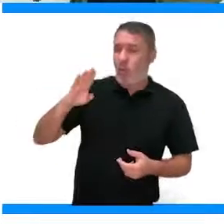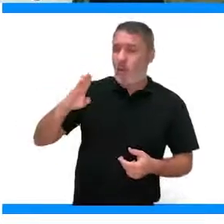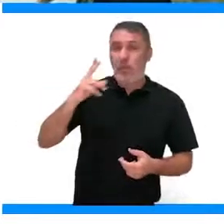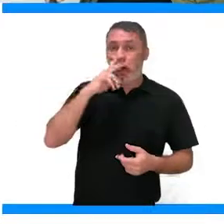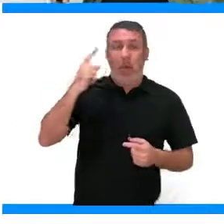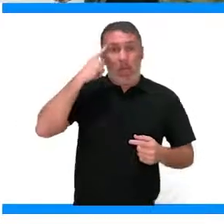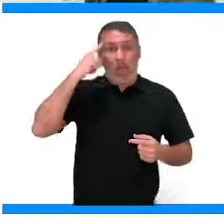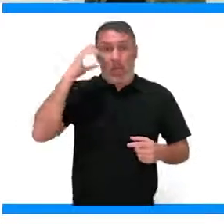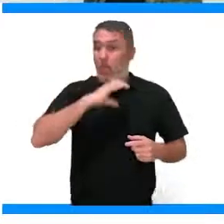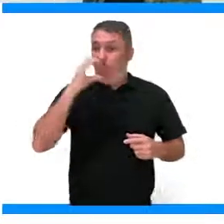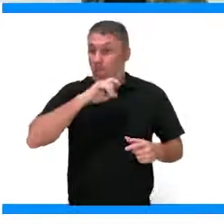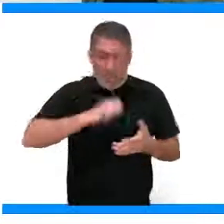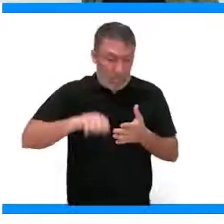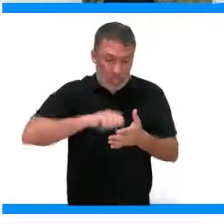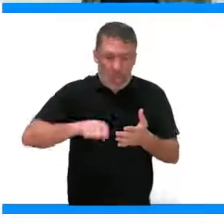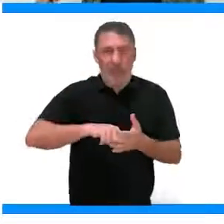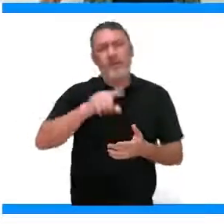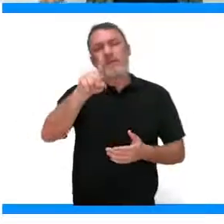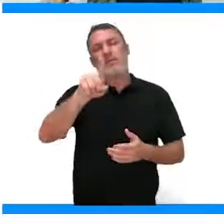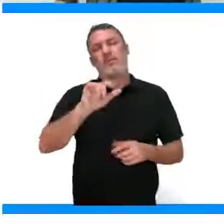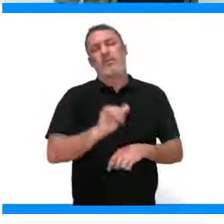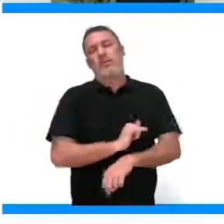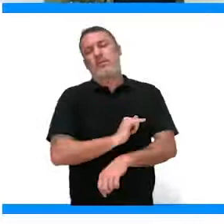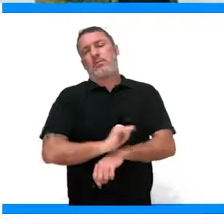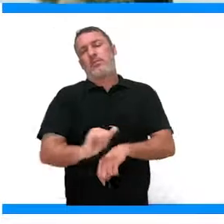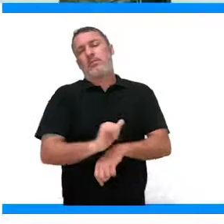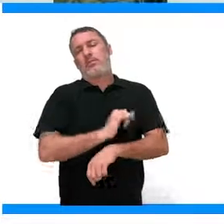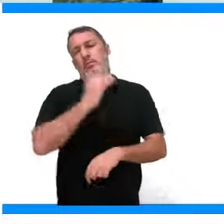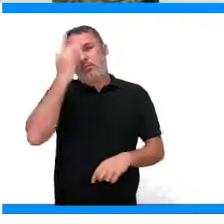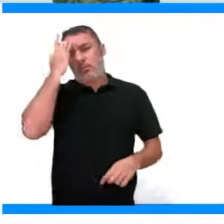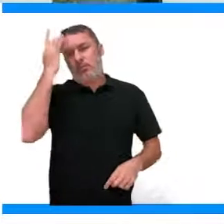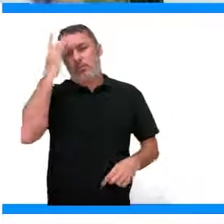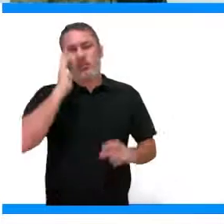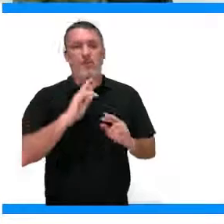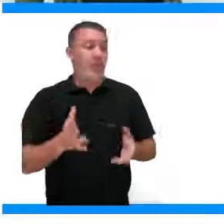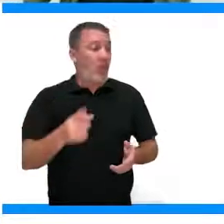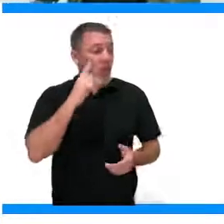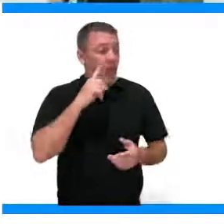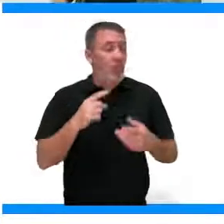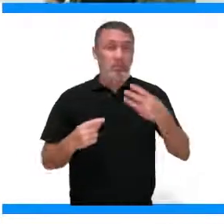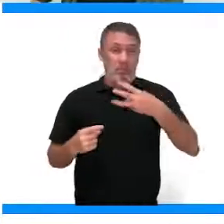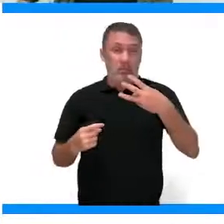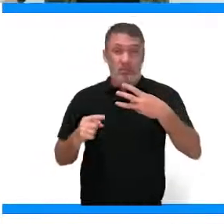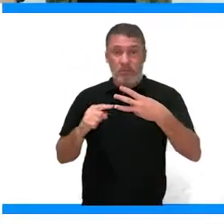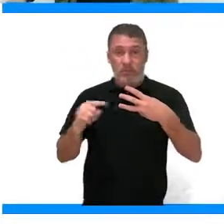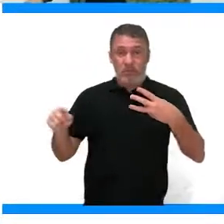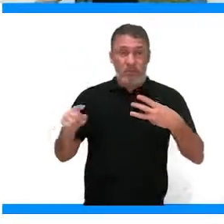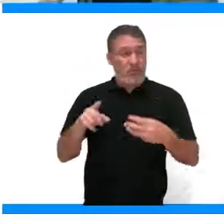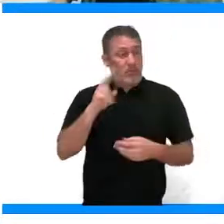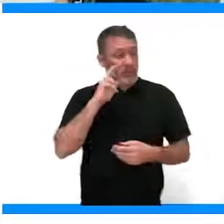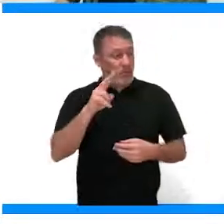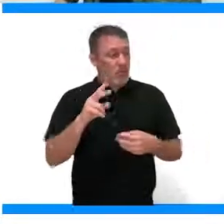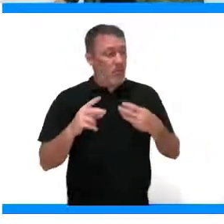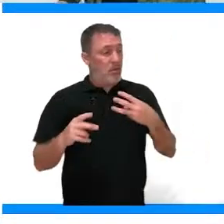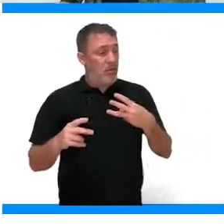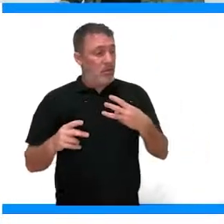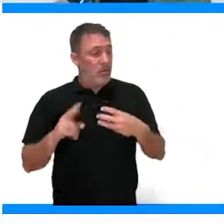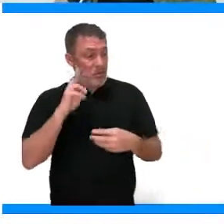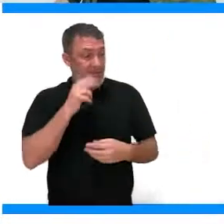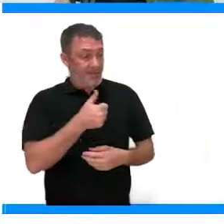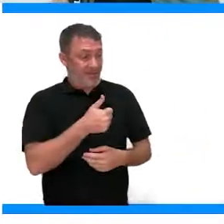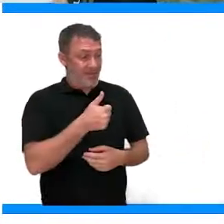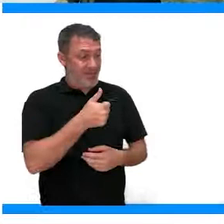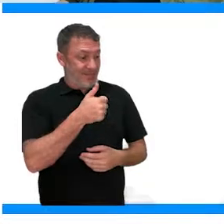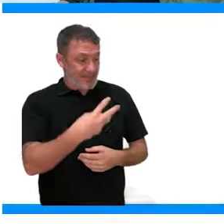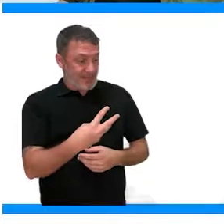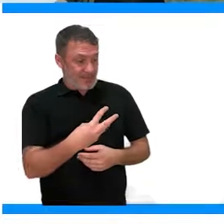sair correndo, vai fazer. Você que é hacker não vai fazer. Olha o bairro 3, outro exemplo, o bairro 3. Né? Você tem menos, ó, compara